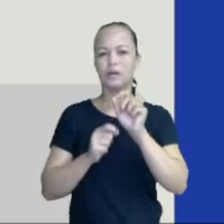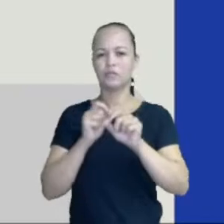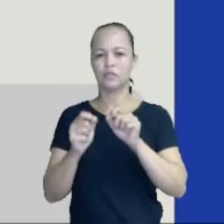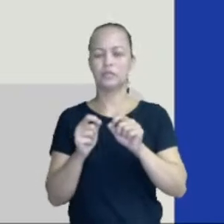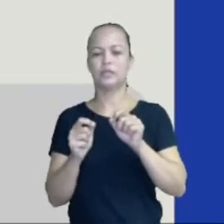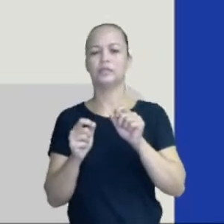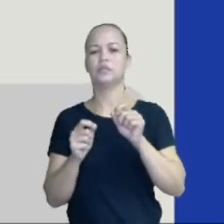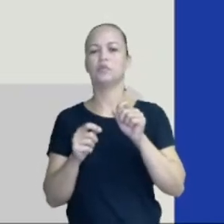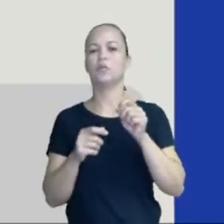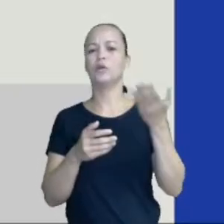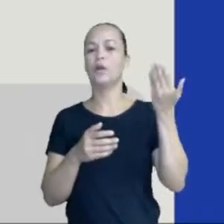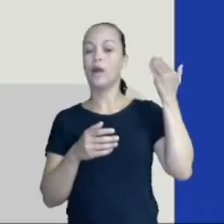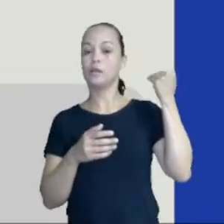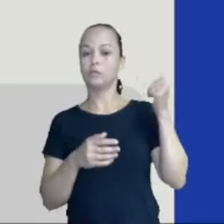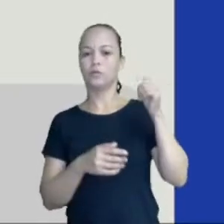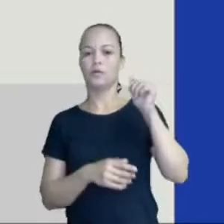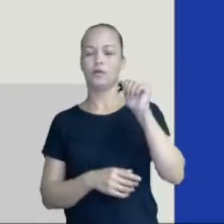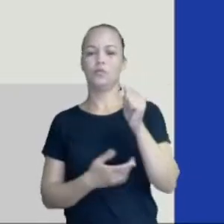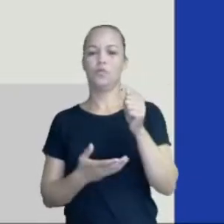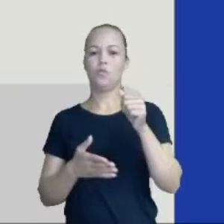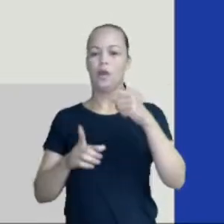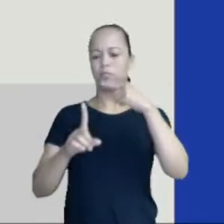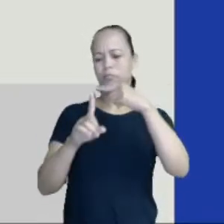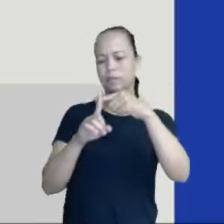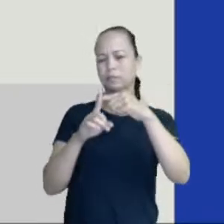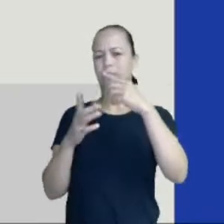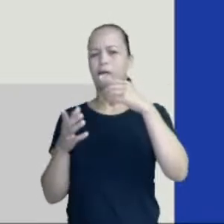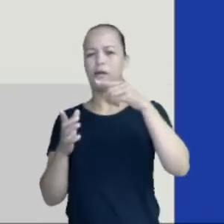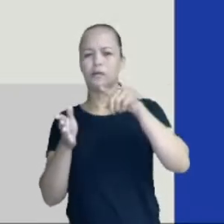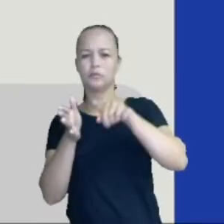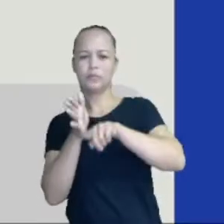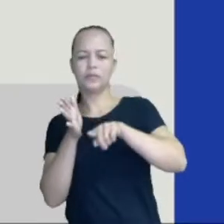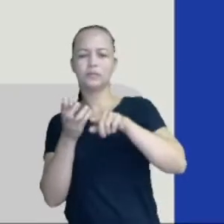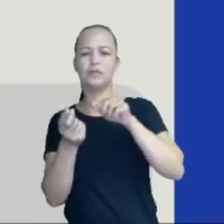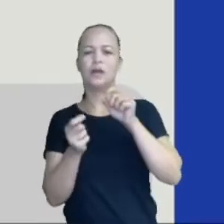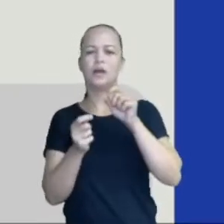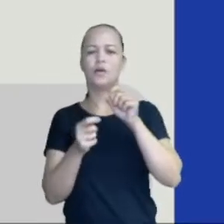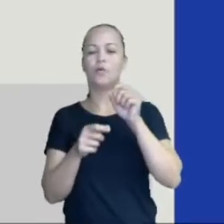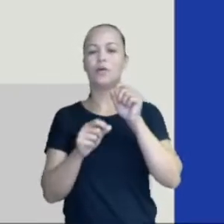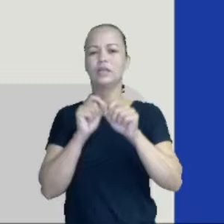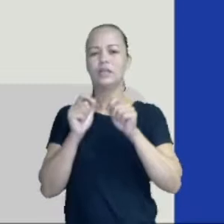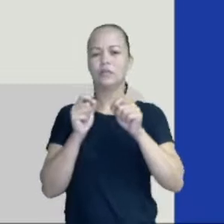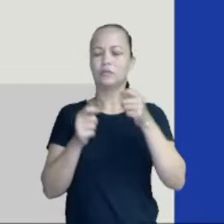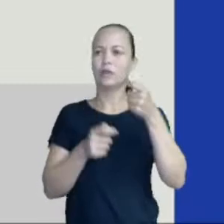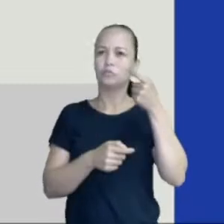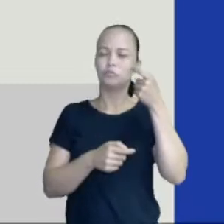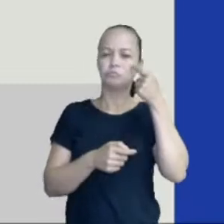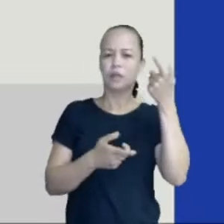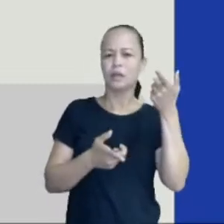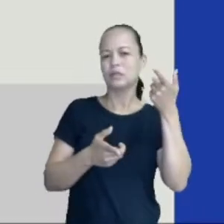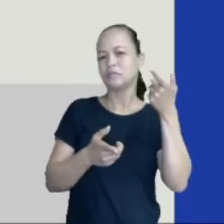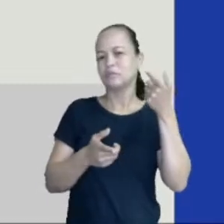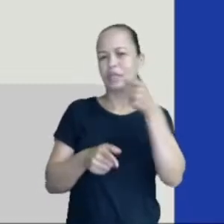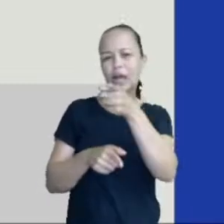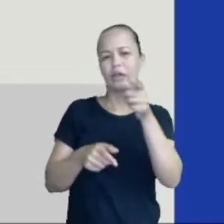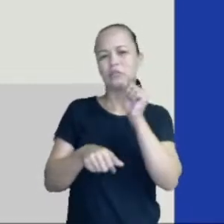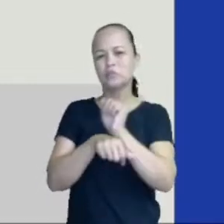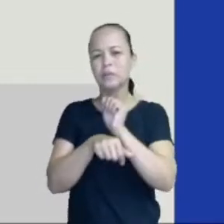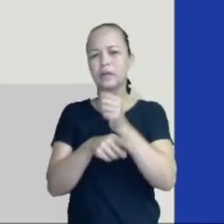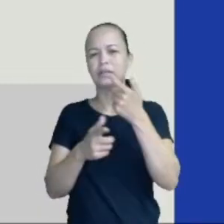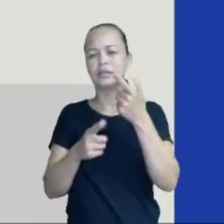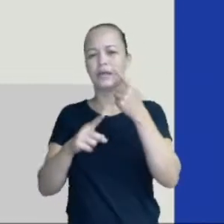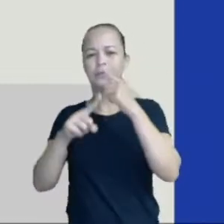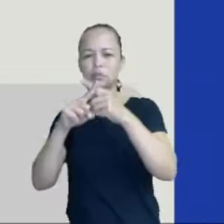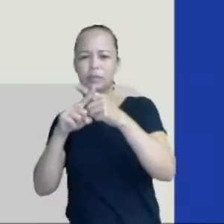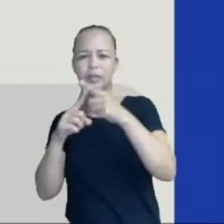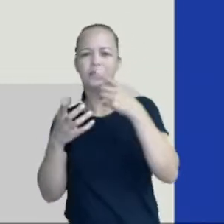aditivo, né, a adição e a subtração, e aí parei. Acho que vocês ficaram na expectativa aí de esperar multiplicação e divisão para a gente dar continuidade